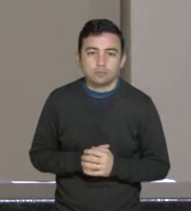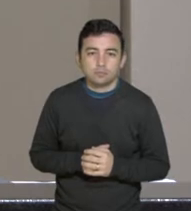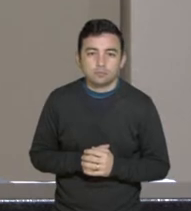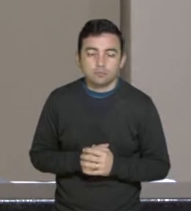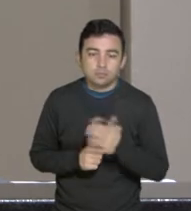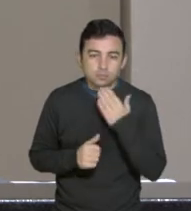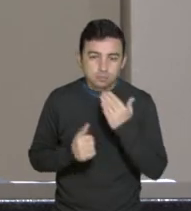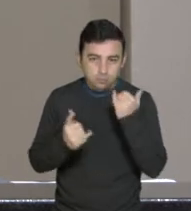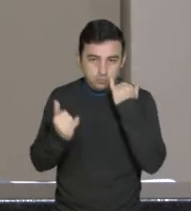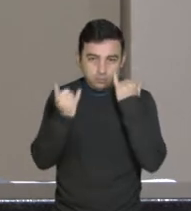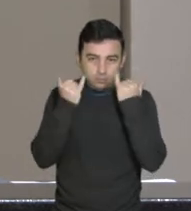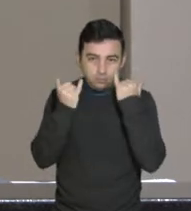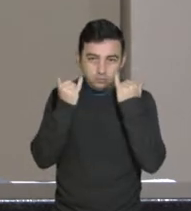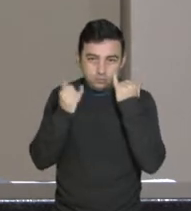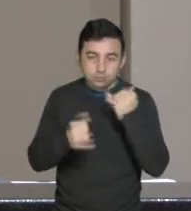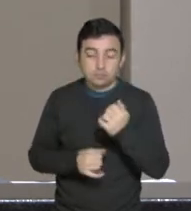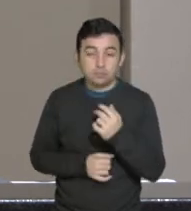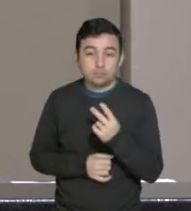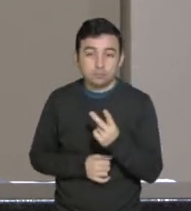Pedido de informação